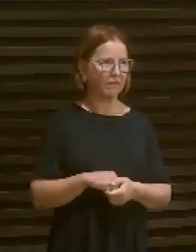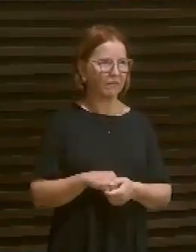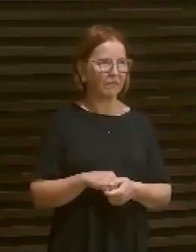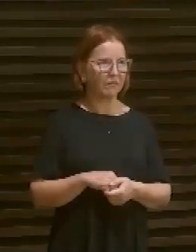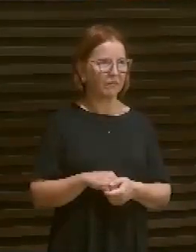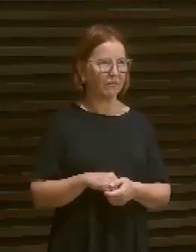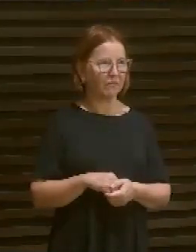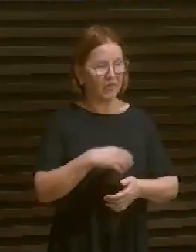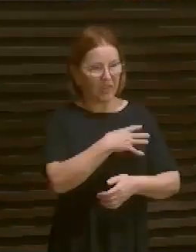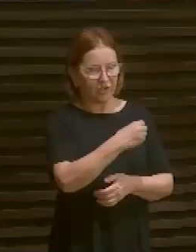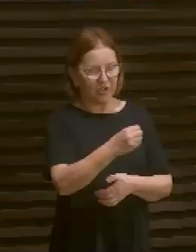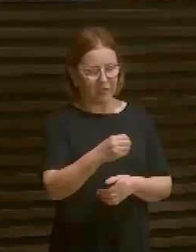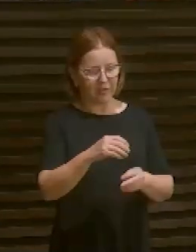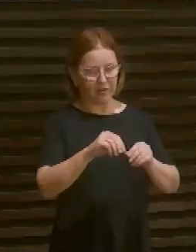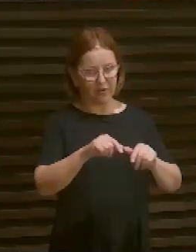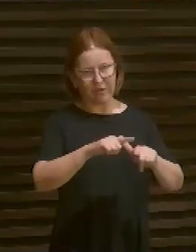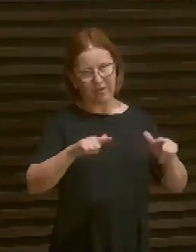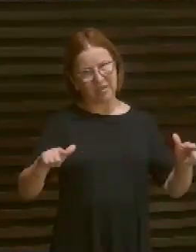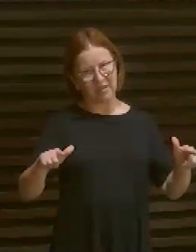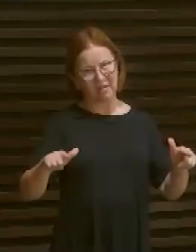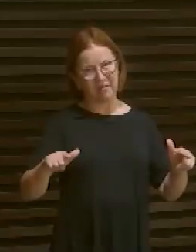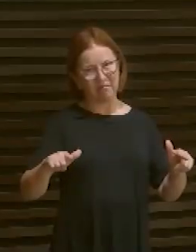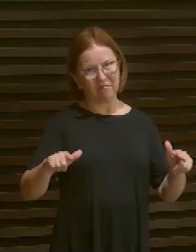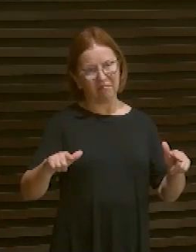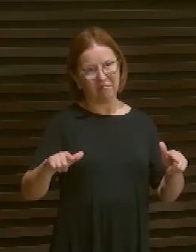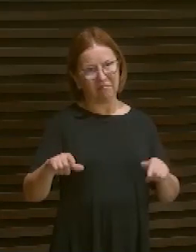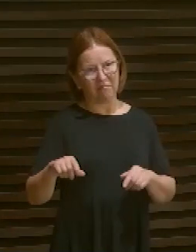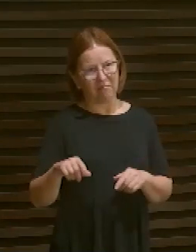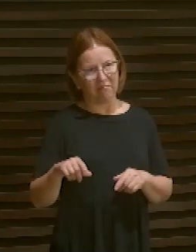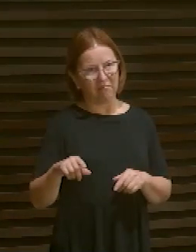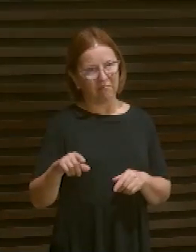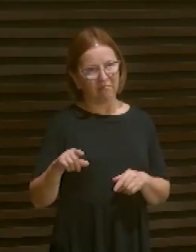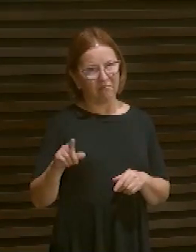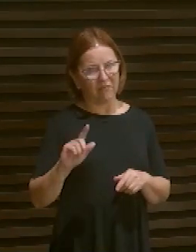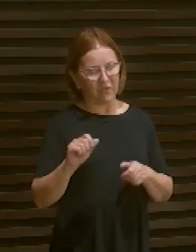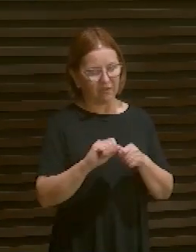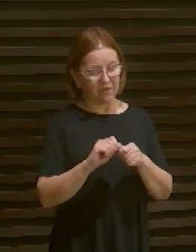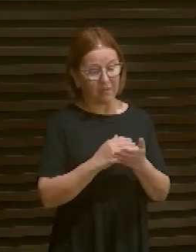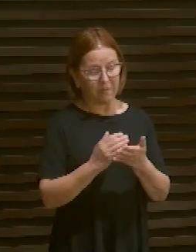A geração do deserto não teria parte no mundo vindouro.